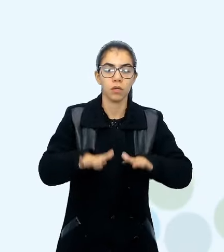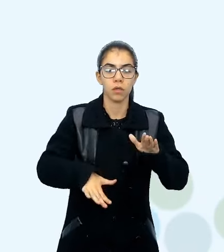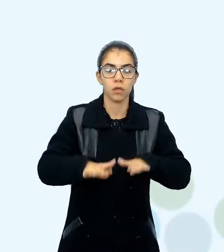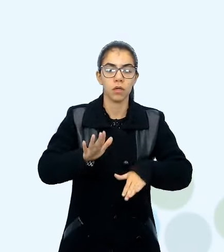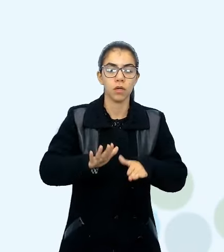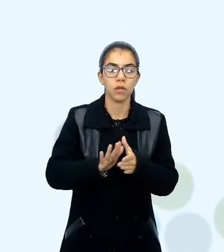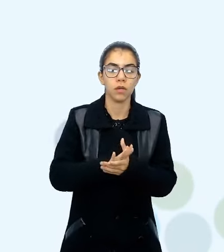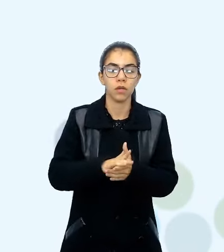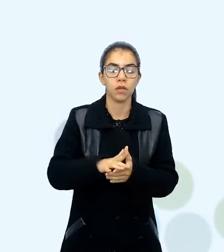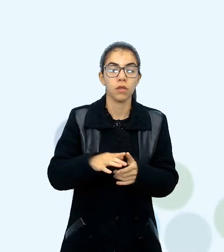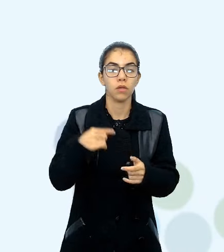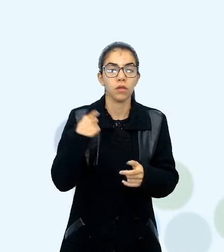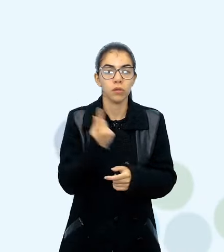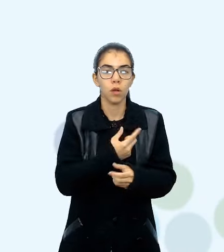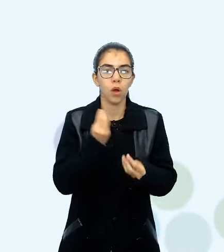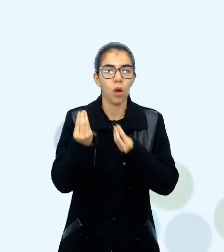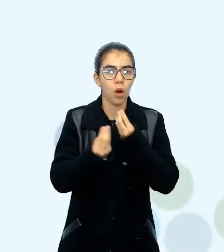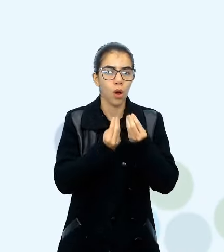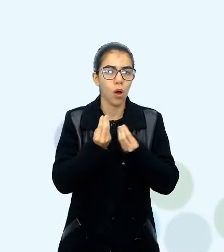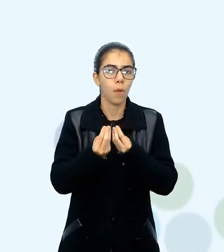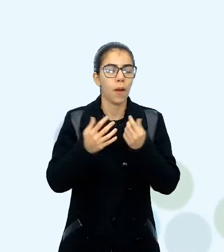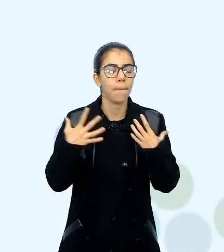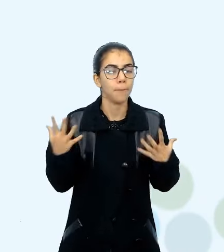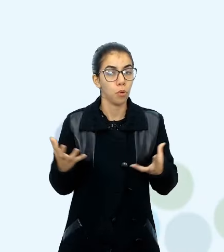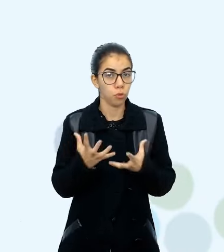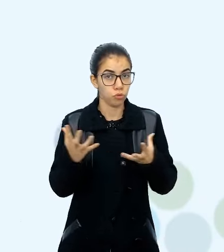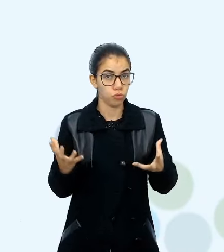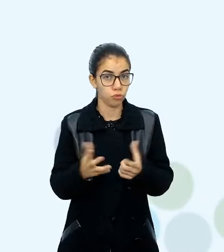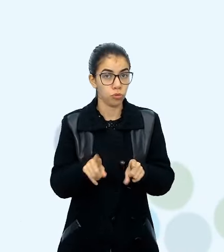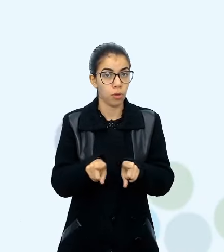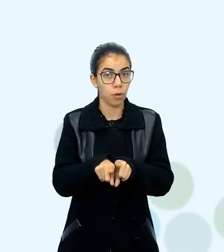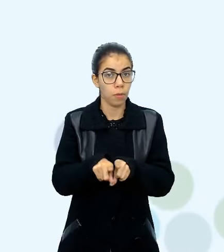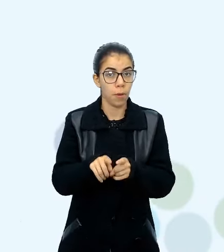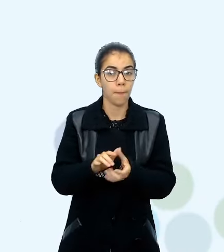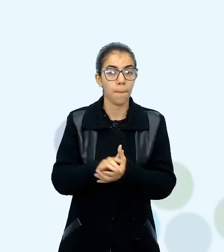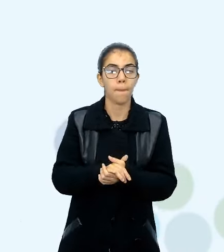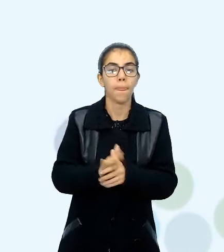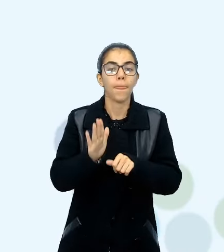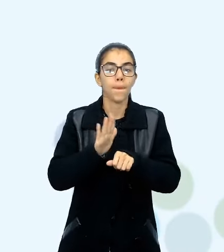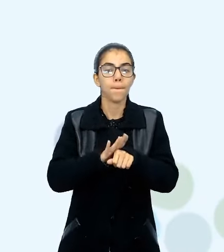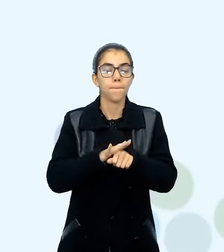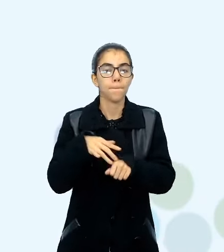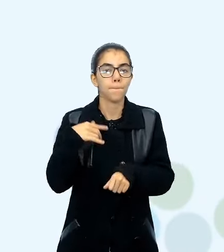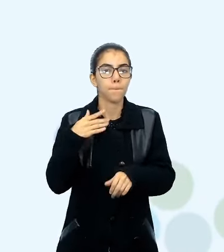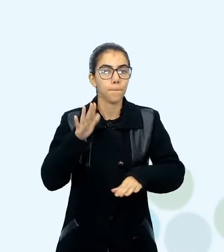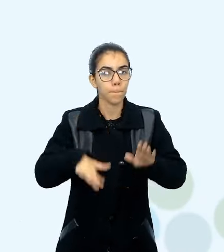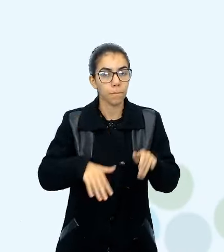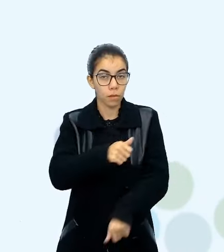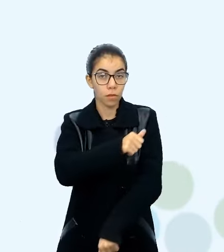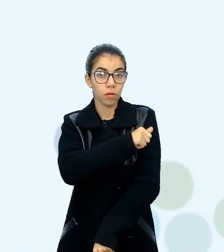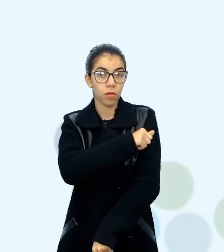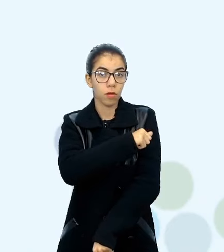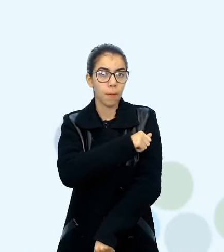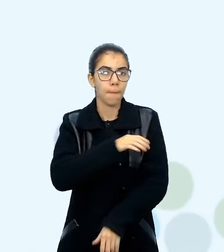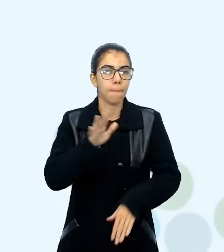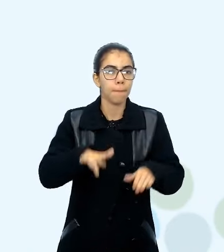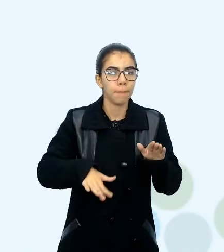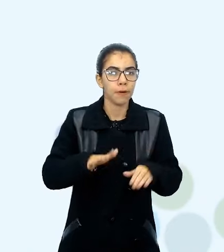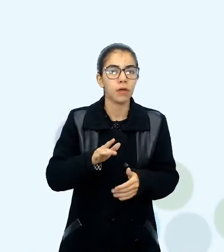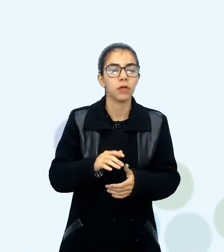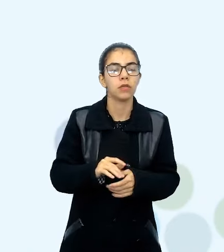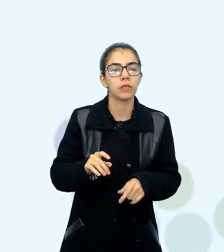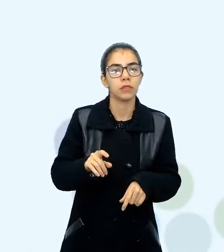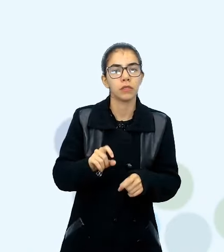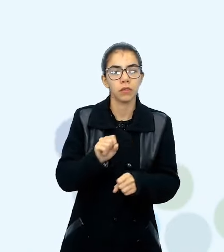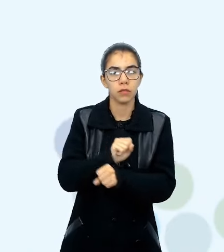baixa, como que nós podemos motivá-lo para poder fazer. Então, às vezes, o aluno precisa de tempo, né? A gente